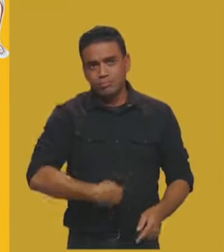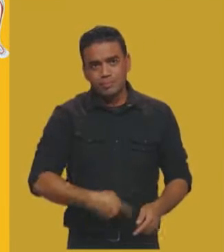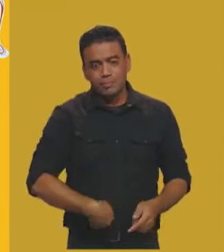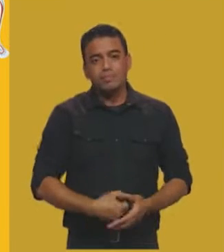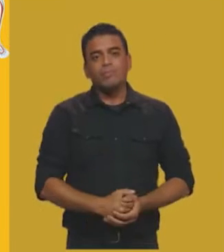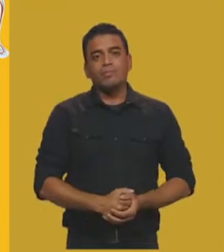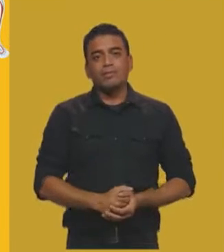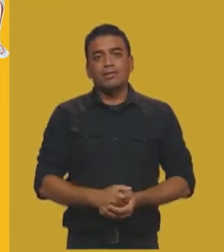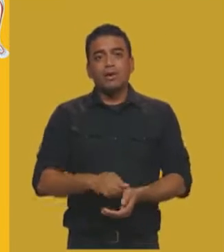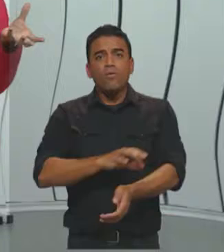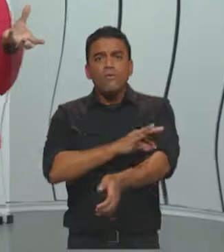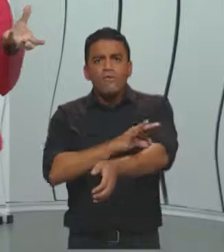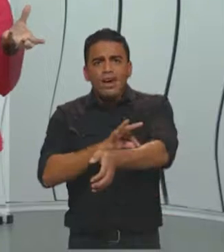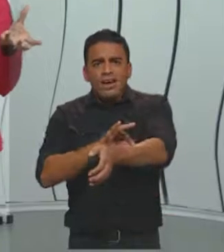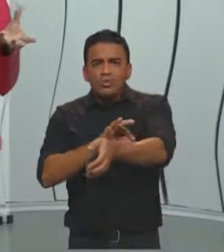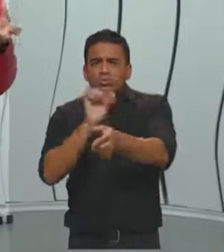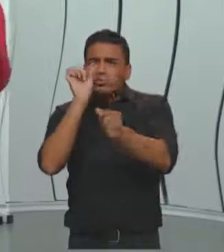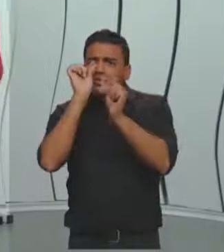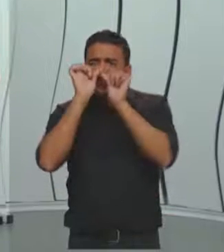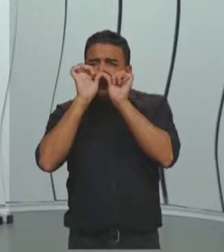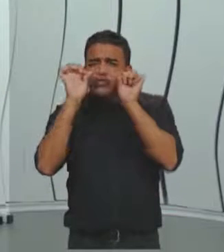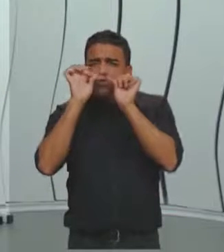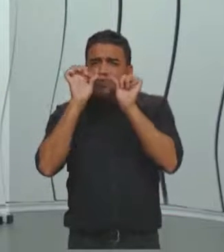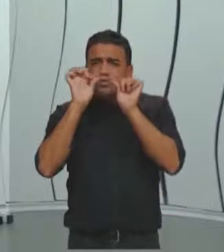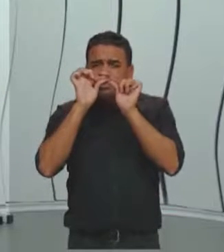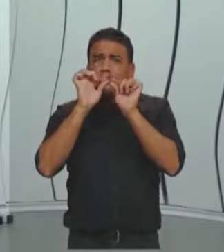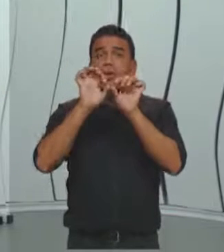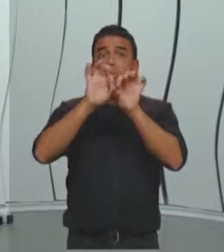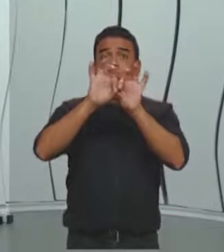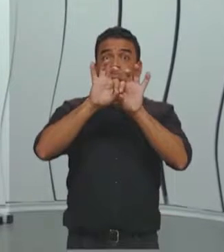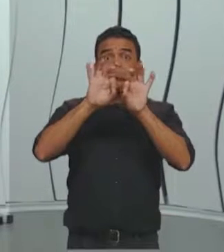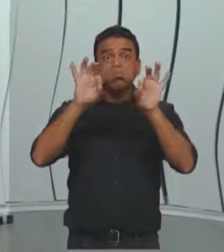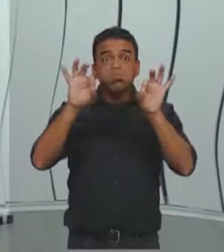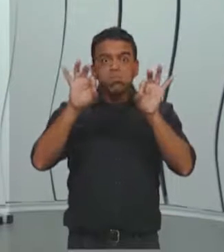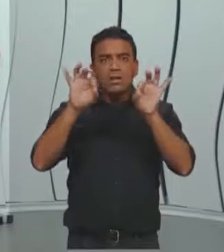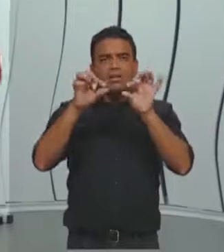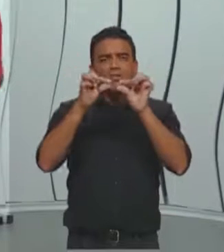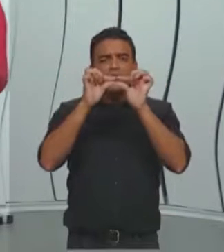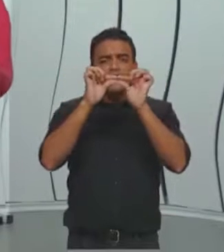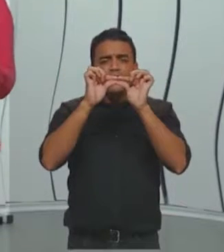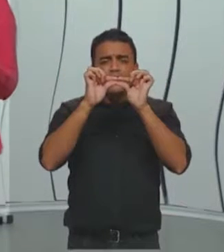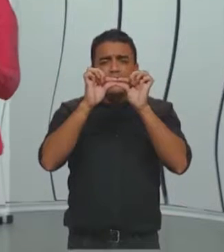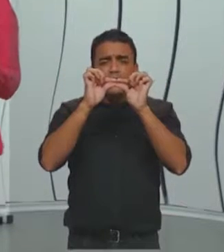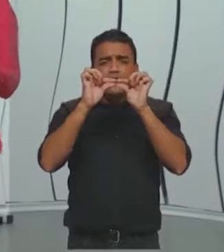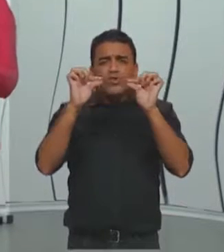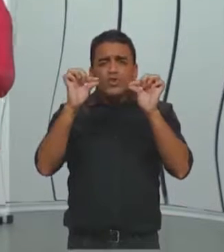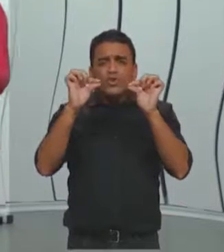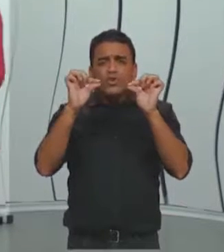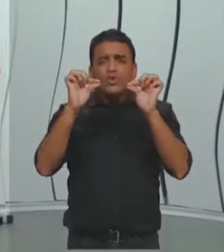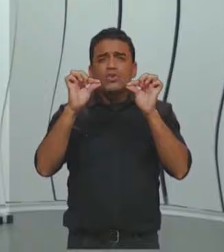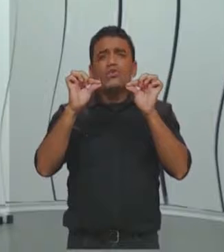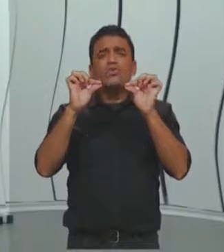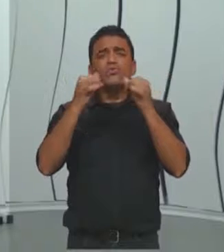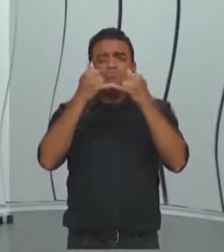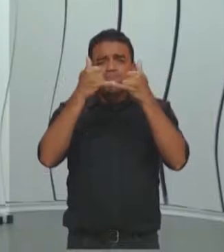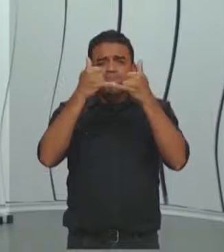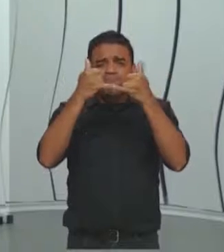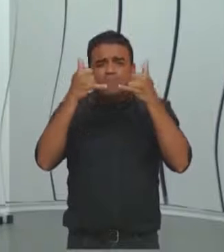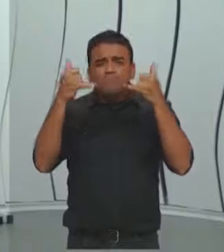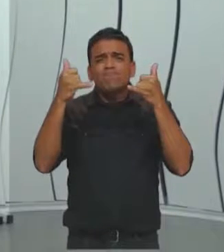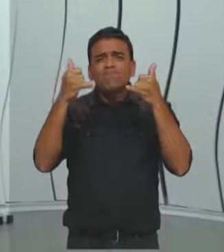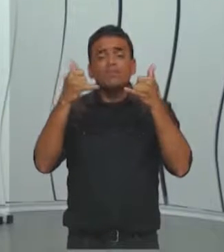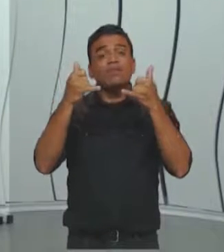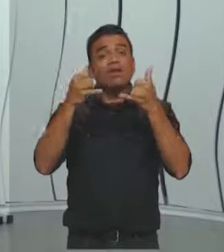eles funcionam como tubos. Tubos mais largos, tubos mais estreitos, mas são tubos onde